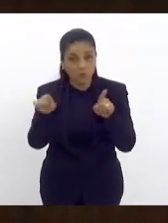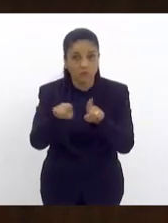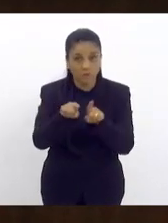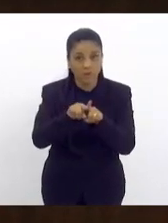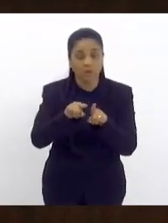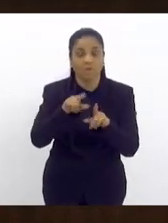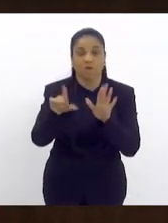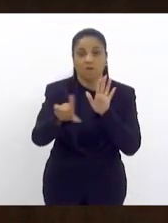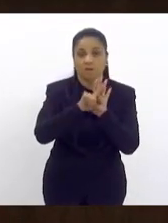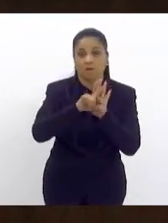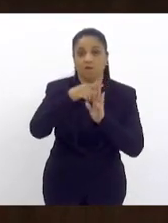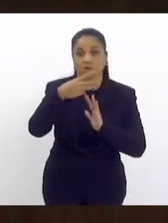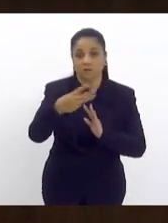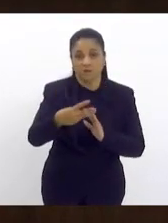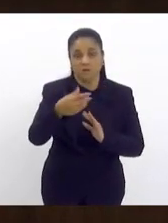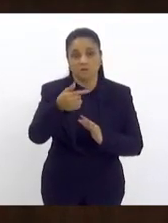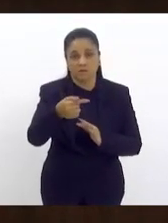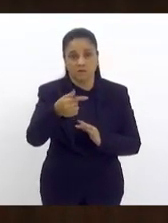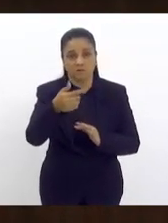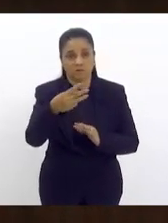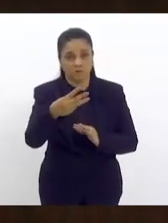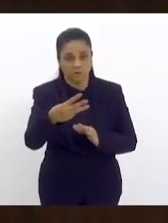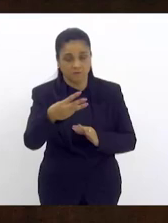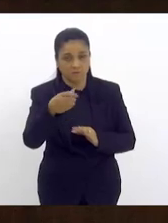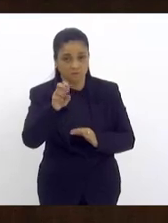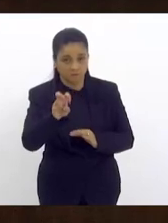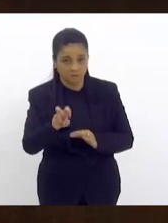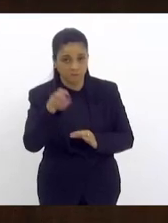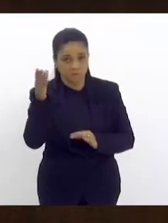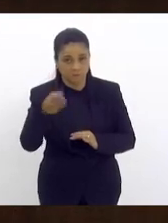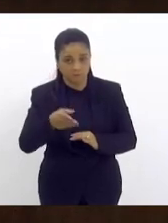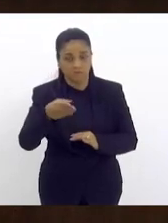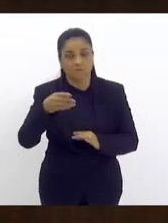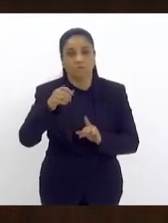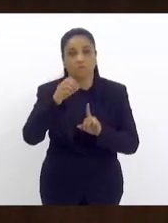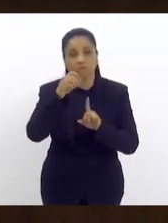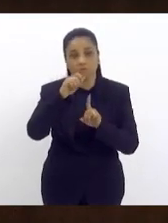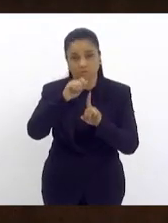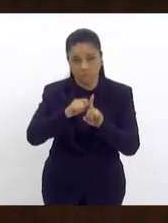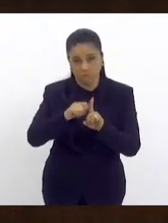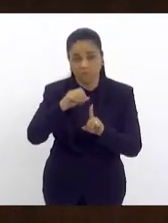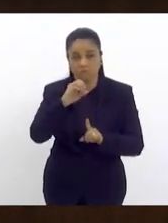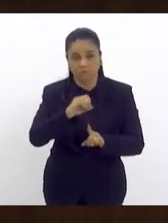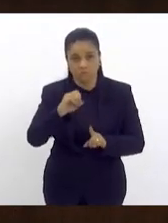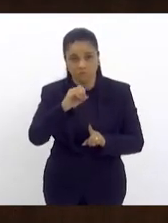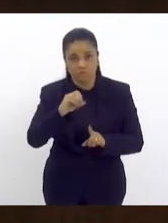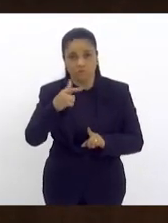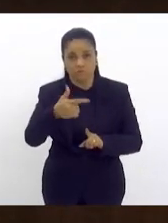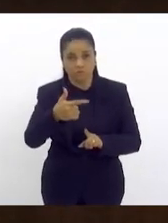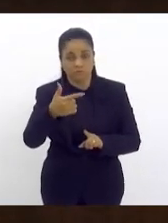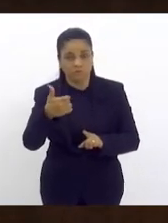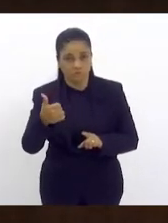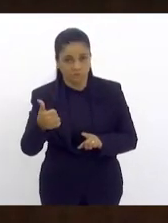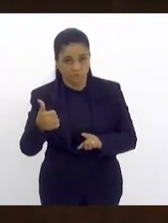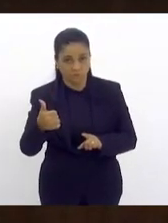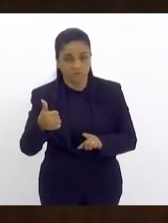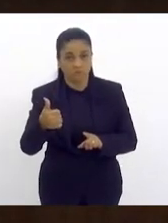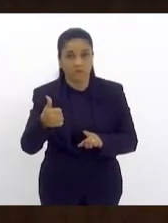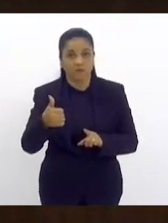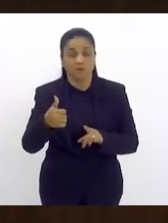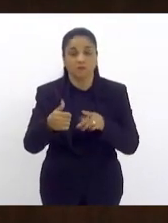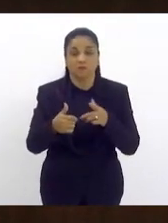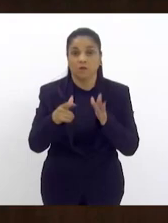3735 de 18 de dezembro de 2001 pelo mesmo autor de que vocês passaram então a lei